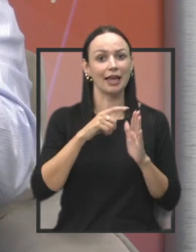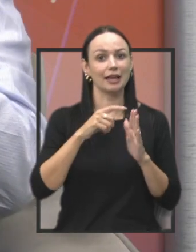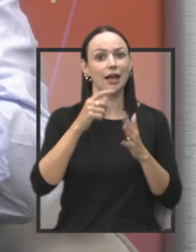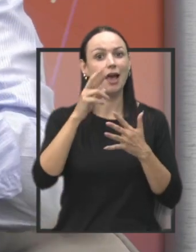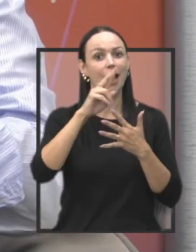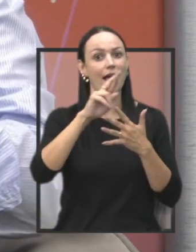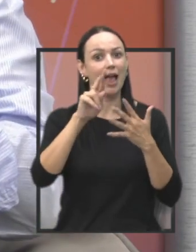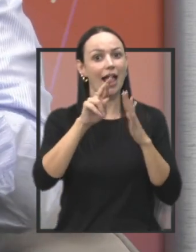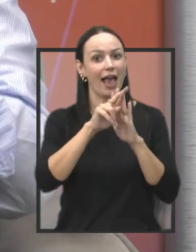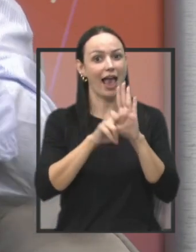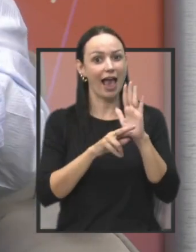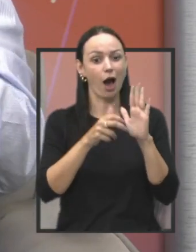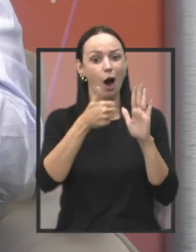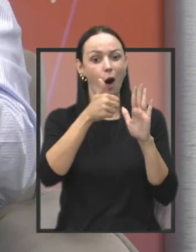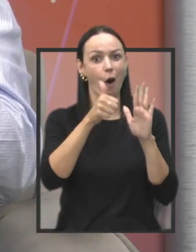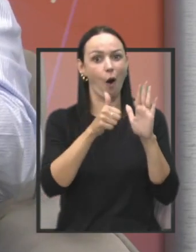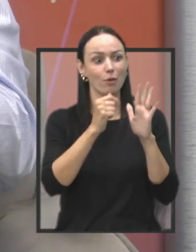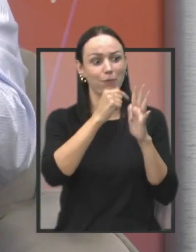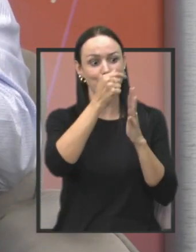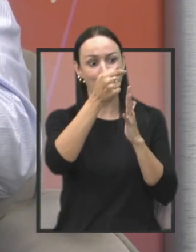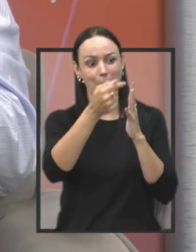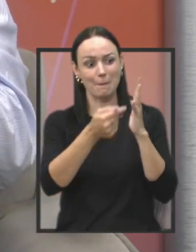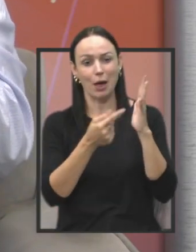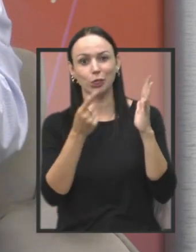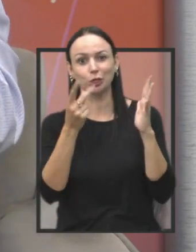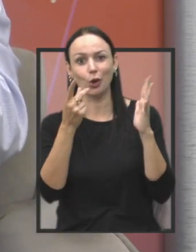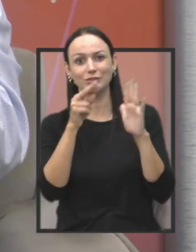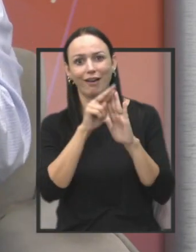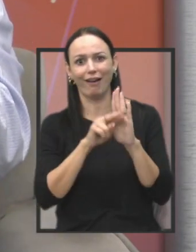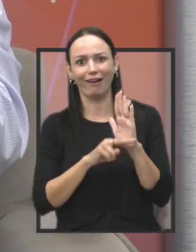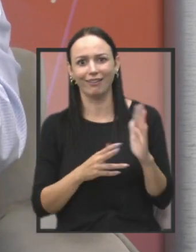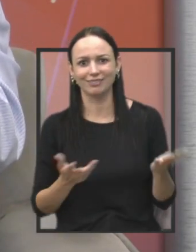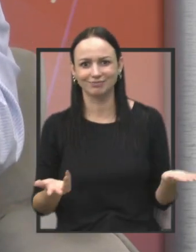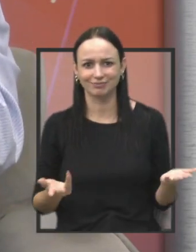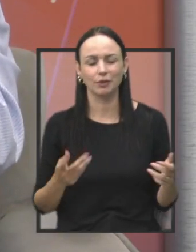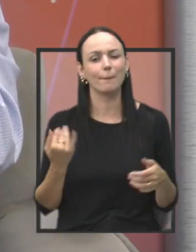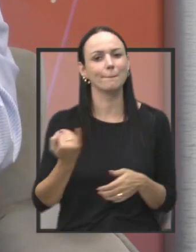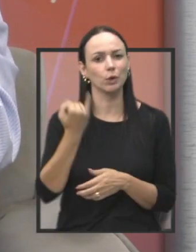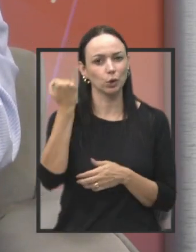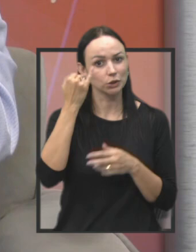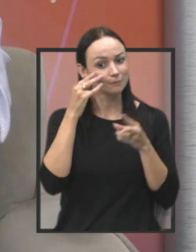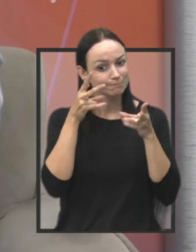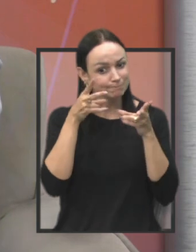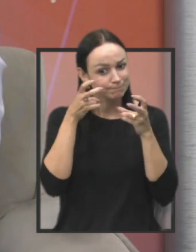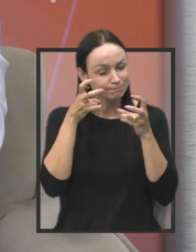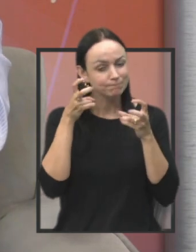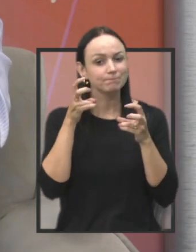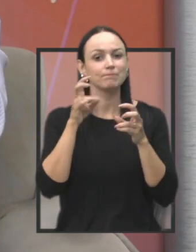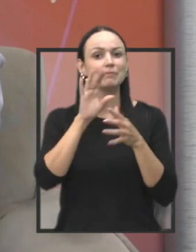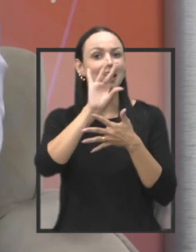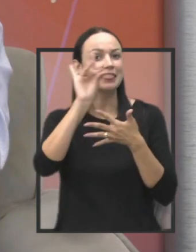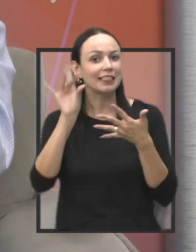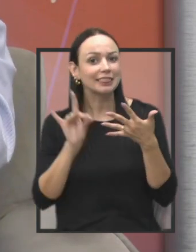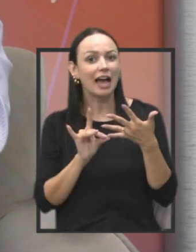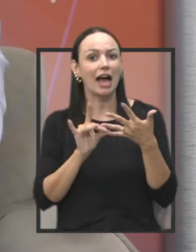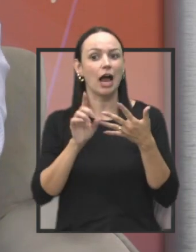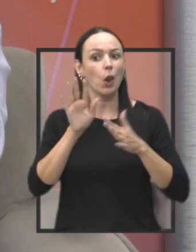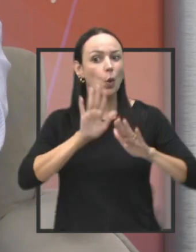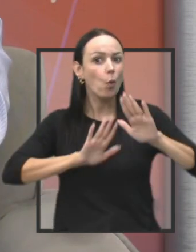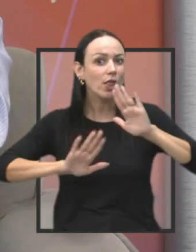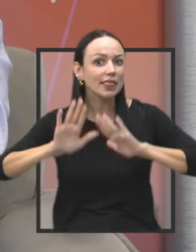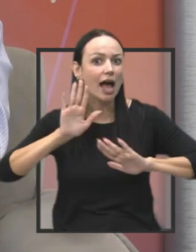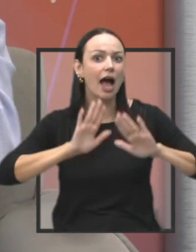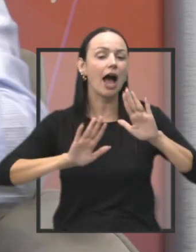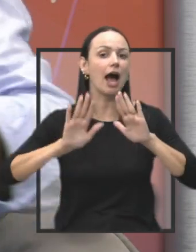outras 11 que pode ocorrer. Então, é muito importante esse detalhe, esse cuidado, esse